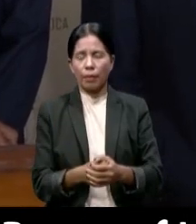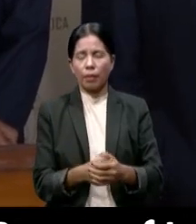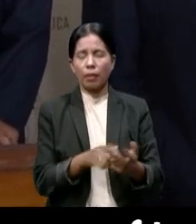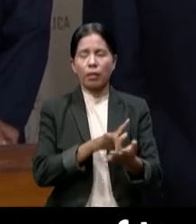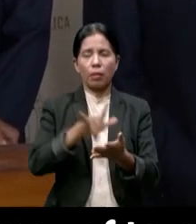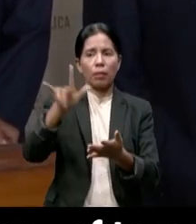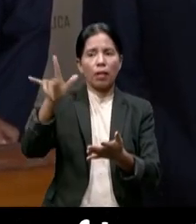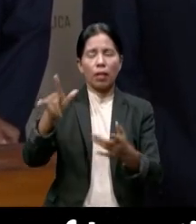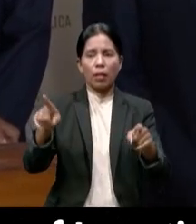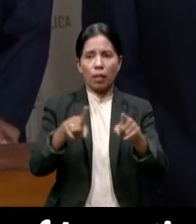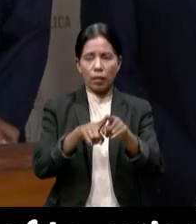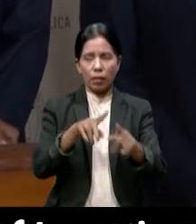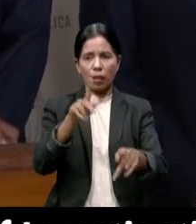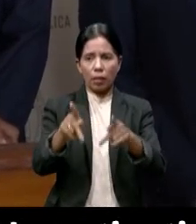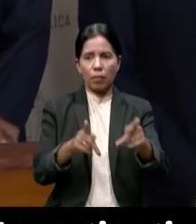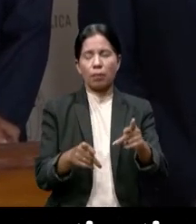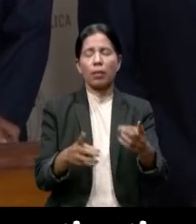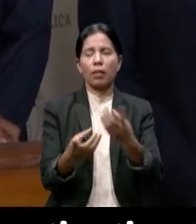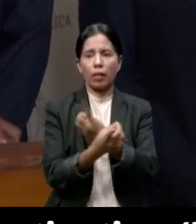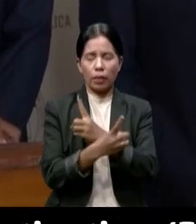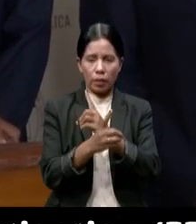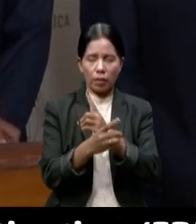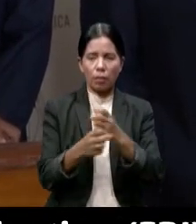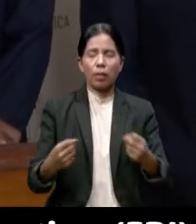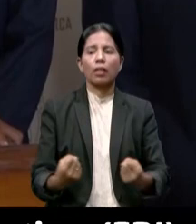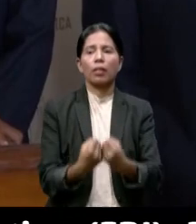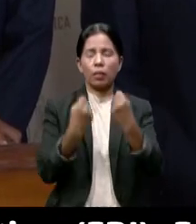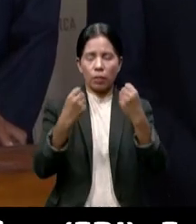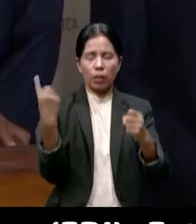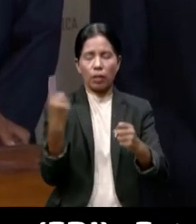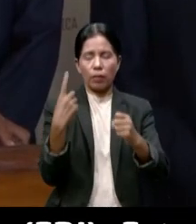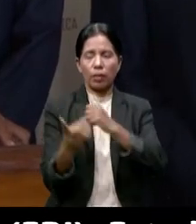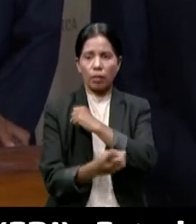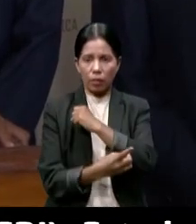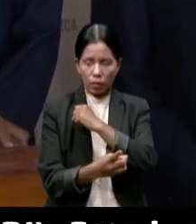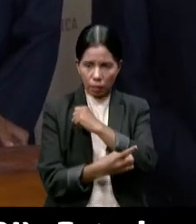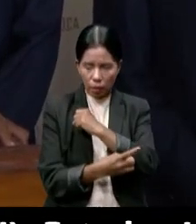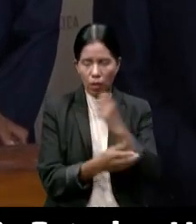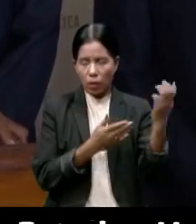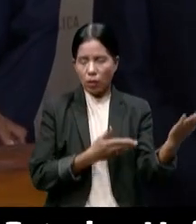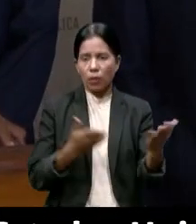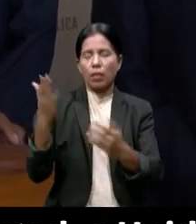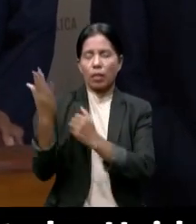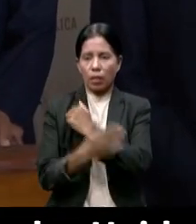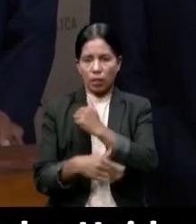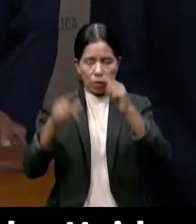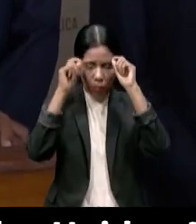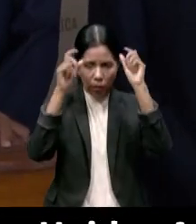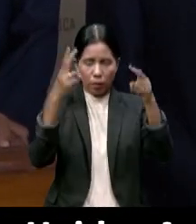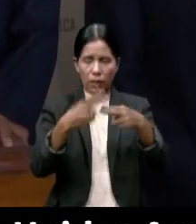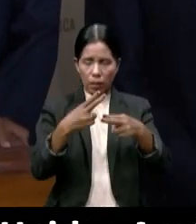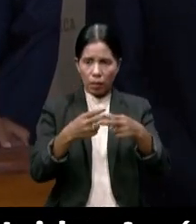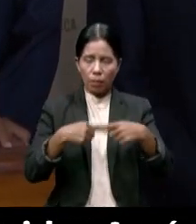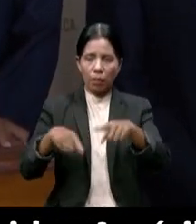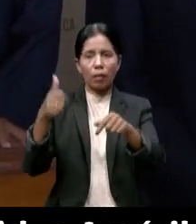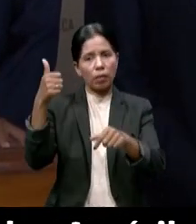baixa nessa. Diplomata na beba de esporte, né? Também tem que manter a disciplina e o Lourdes na Santa Timor-Leste, né? Mas barro dia que fila o